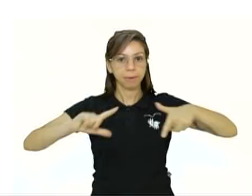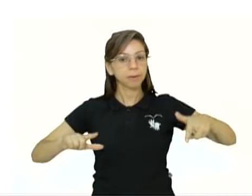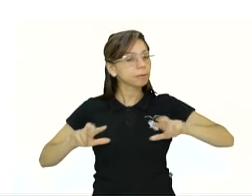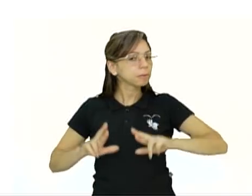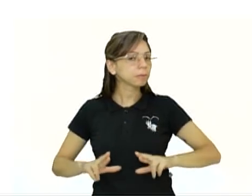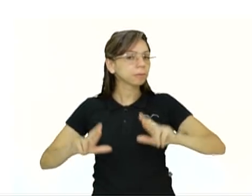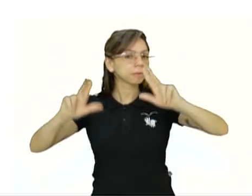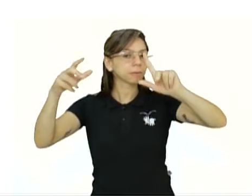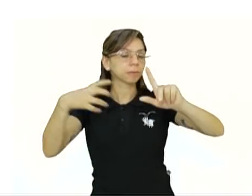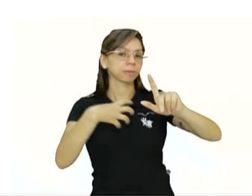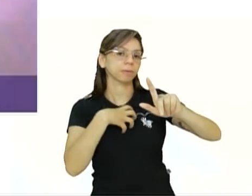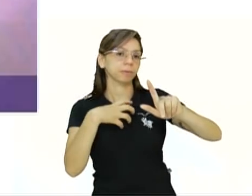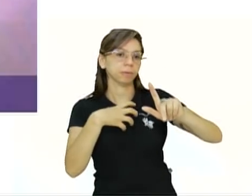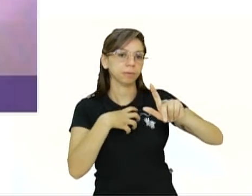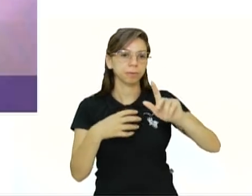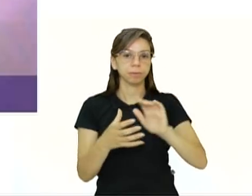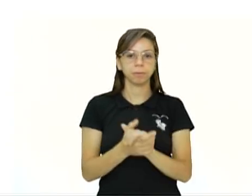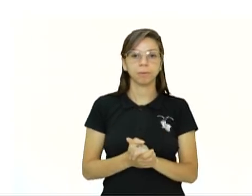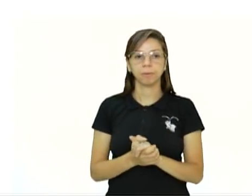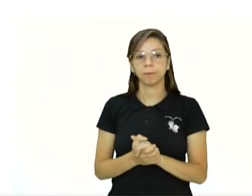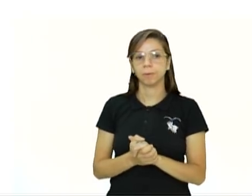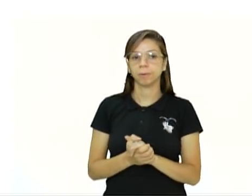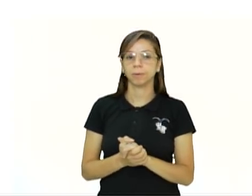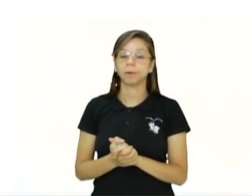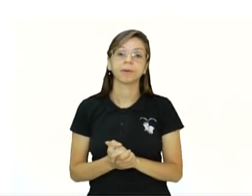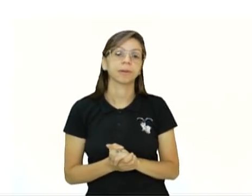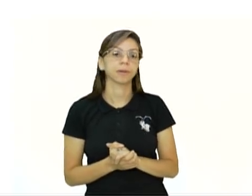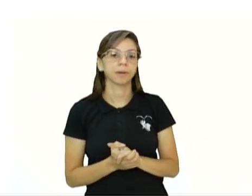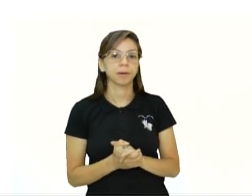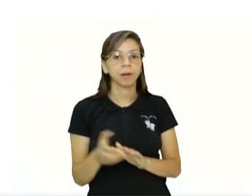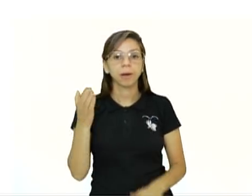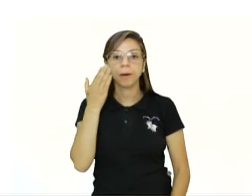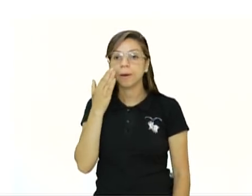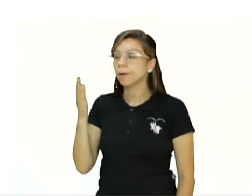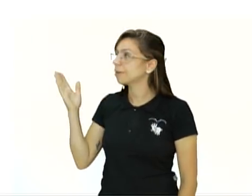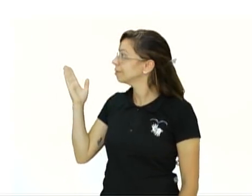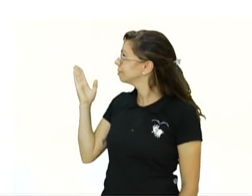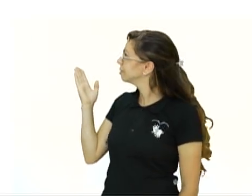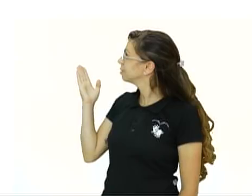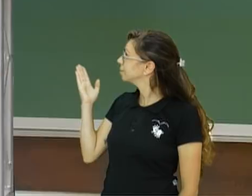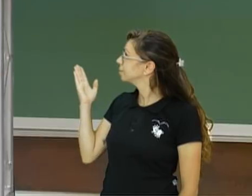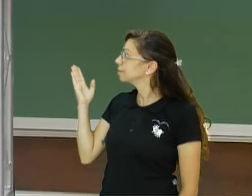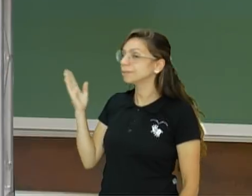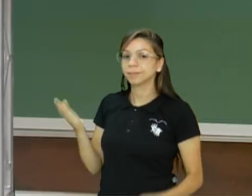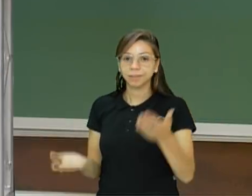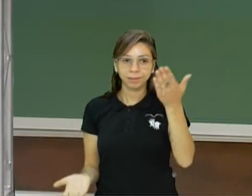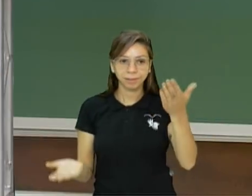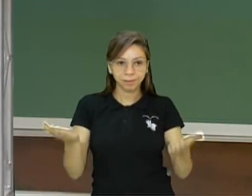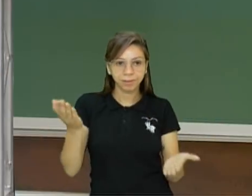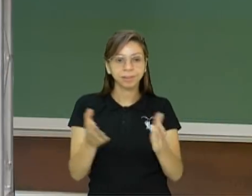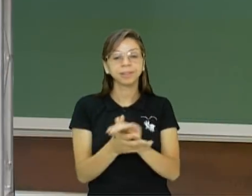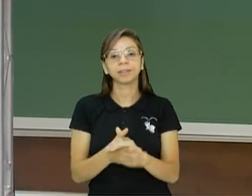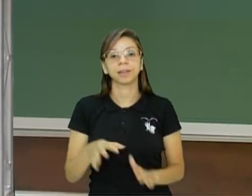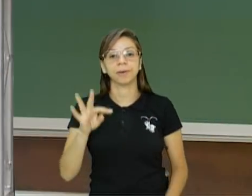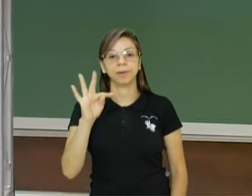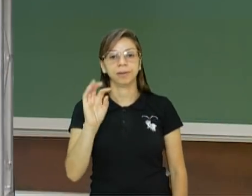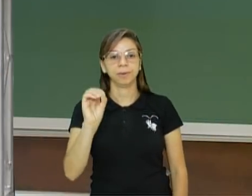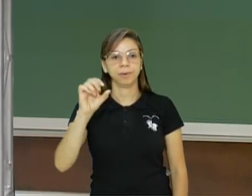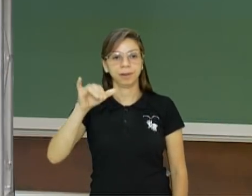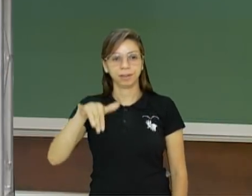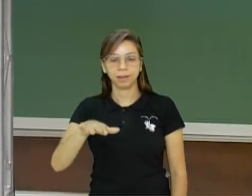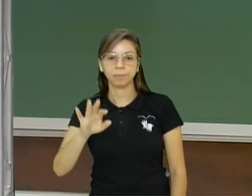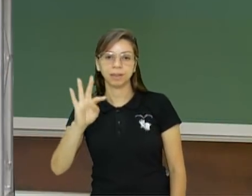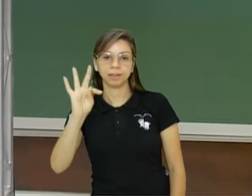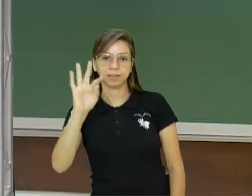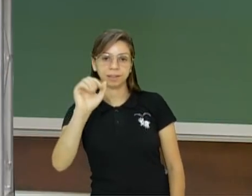diferente, através das proporções. Então, olhem aqui, gente, Teorema de Tales, nós vamos ver ali